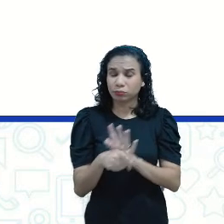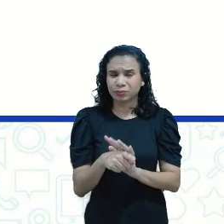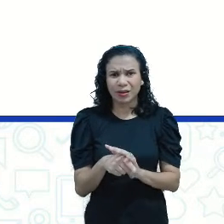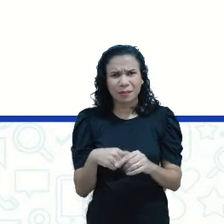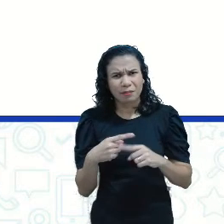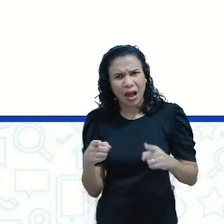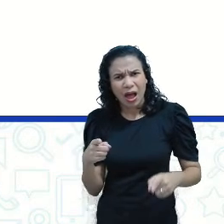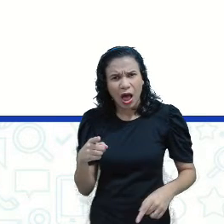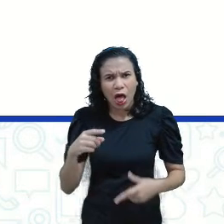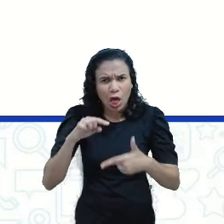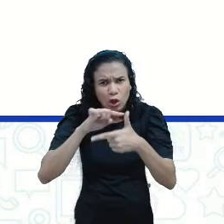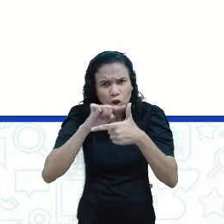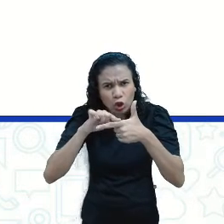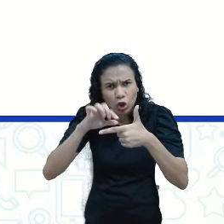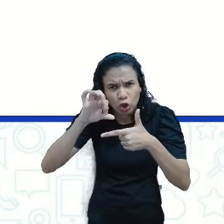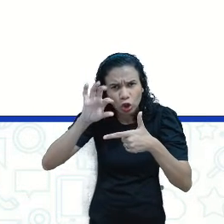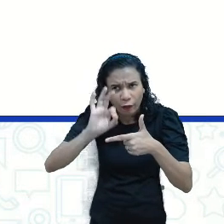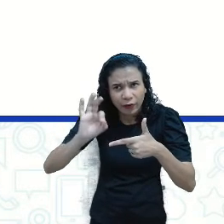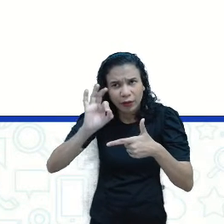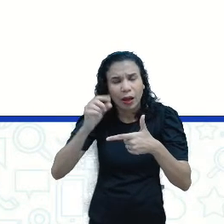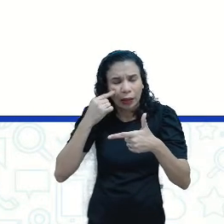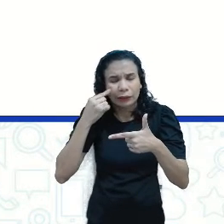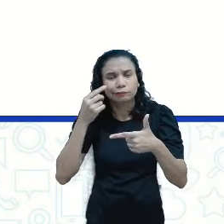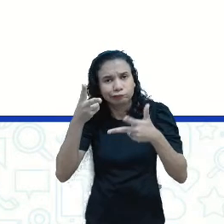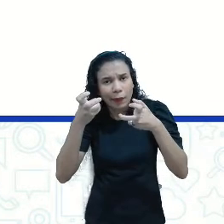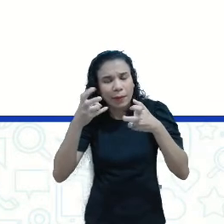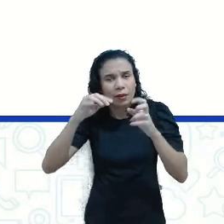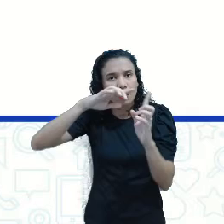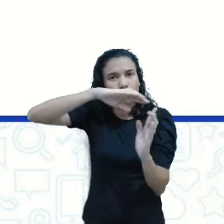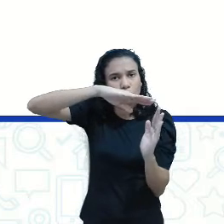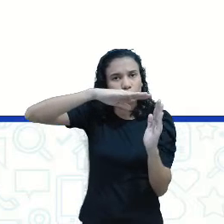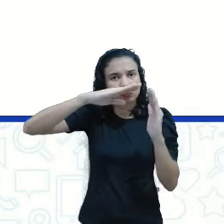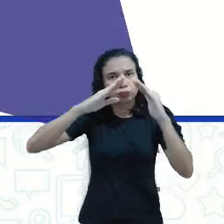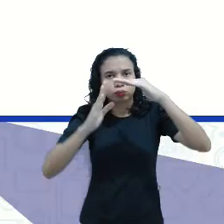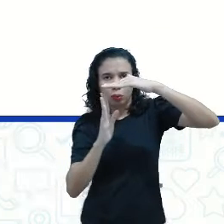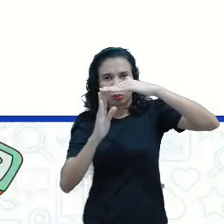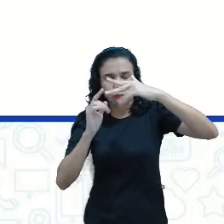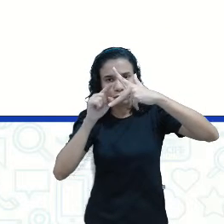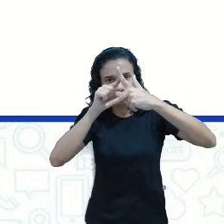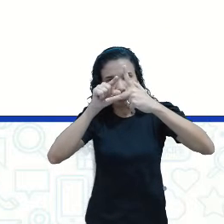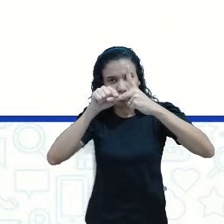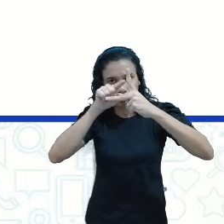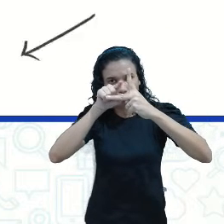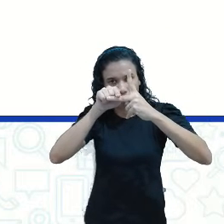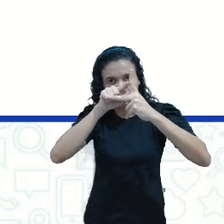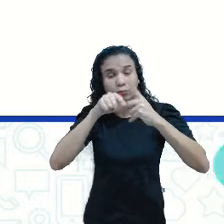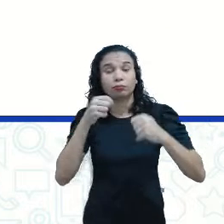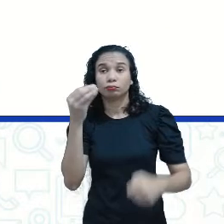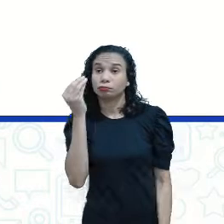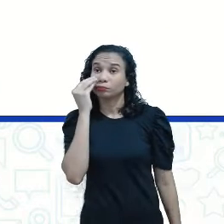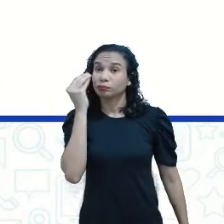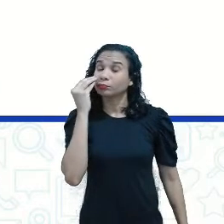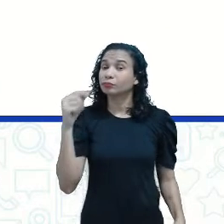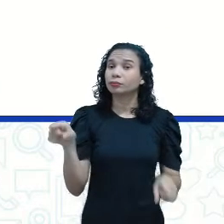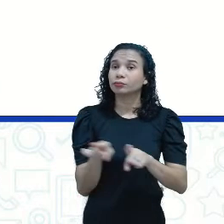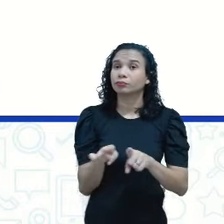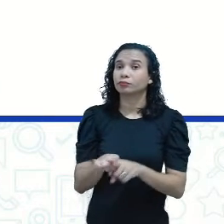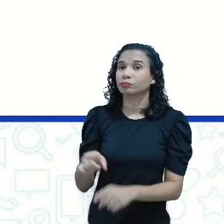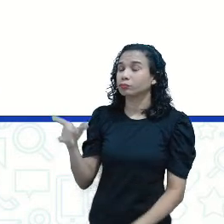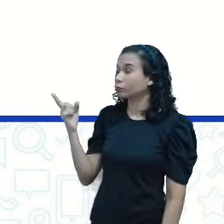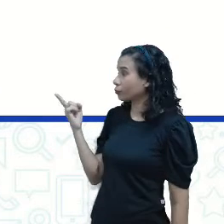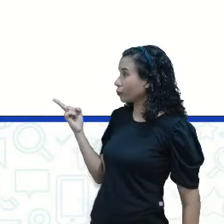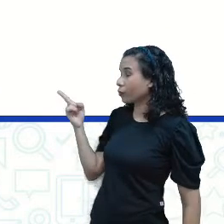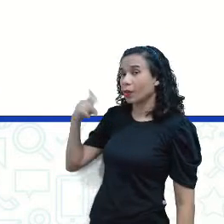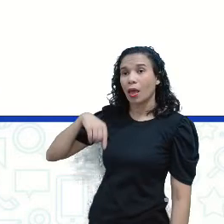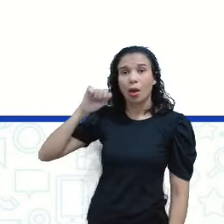Ricardinho, tem 90 graus aí? Tem, lá em cima, ele tem um formato de 90 graus, para vocês observarem. Tem, nesse triângulo que